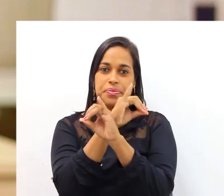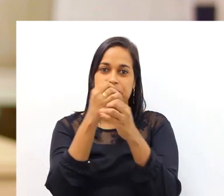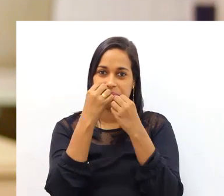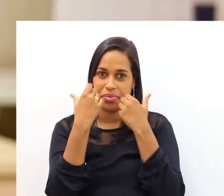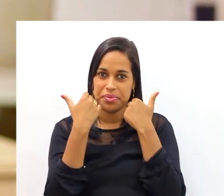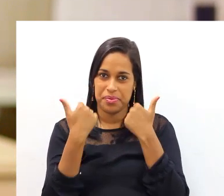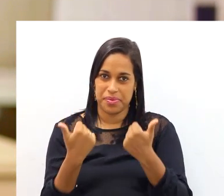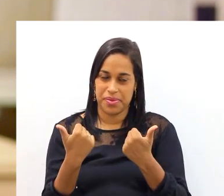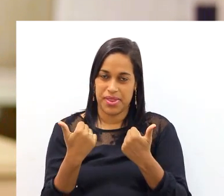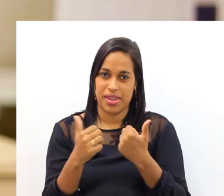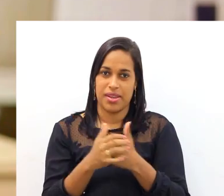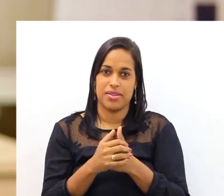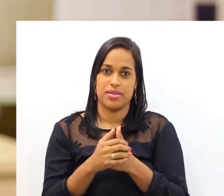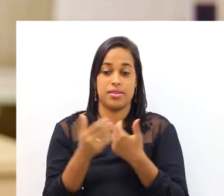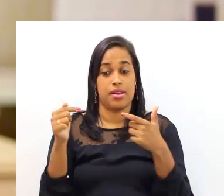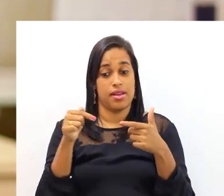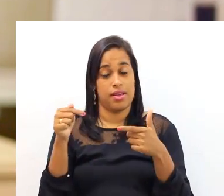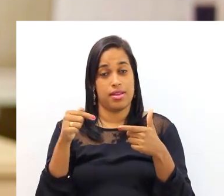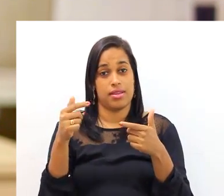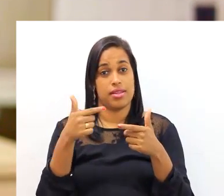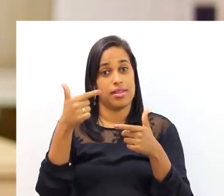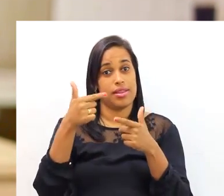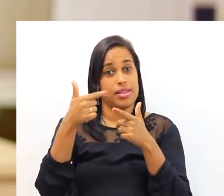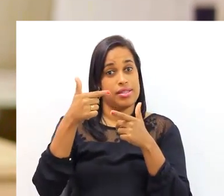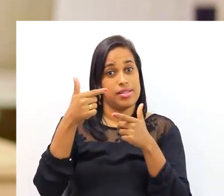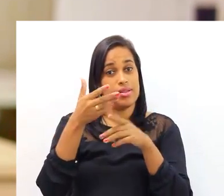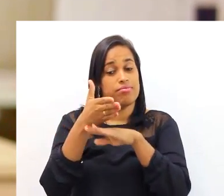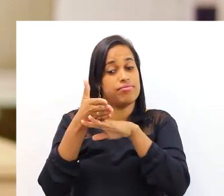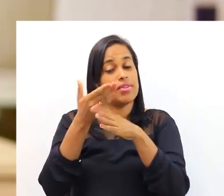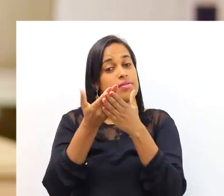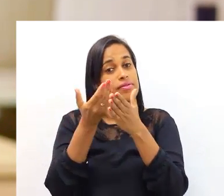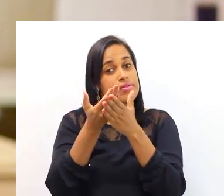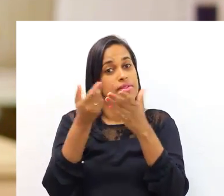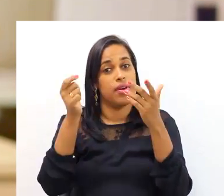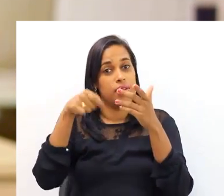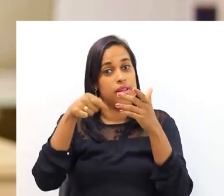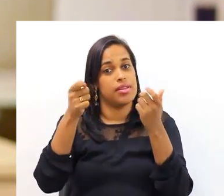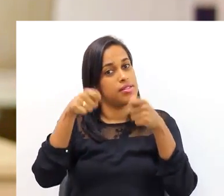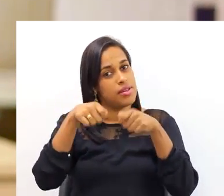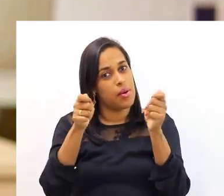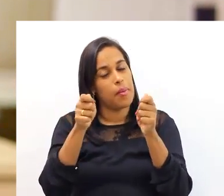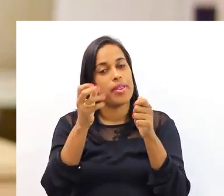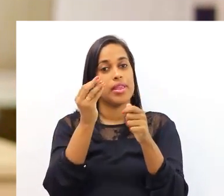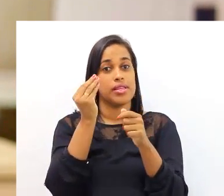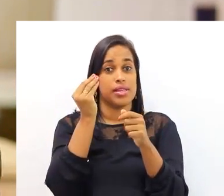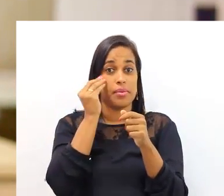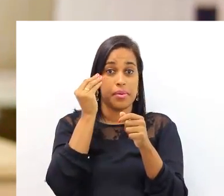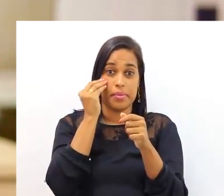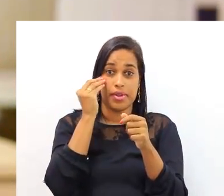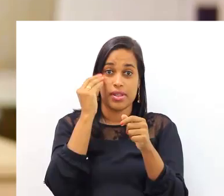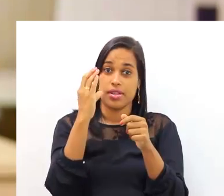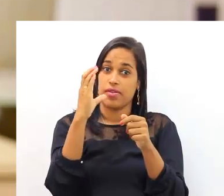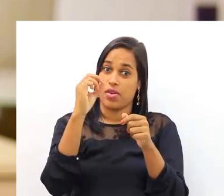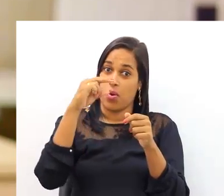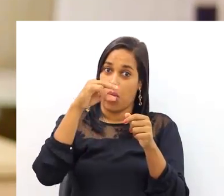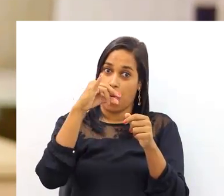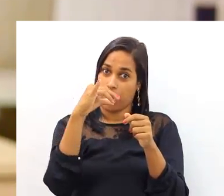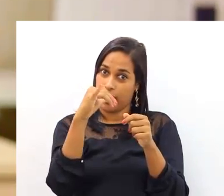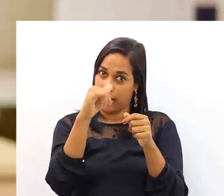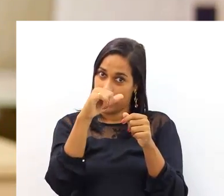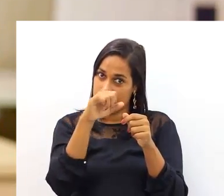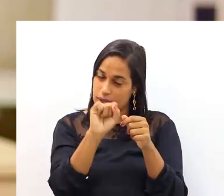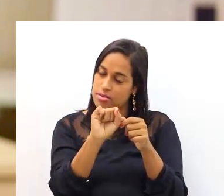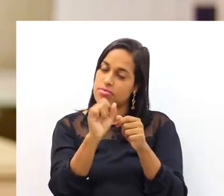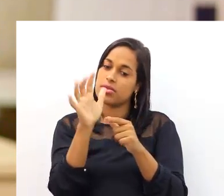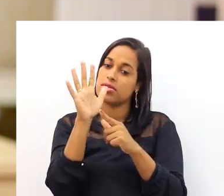Olá, pessoal. Estamos aqui na segunda videoaula dessa competência, que é sobre perspectivas cônicas, e eu vou